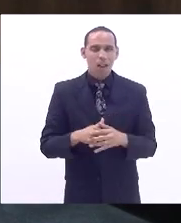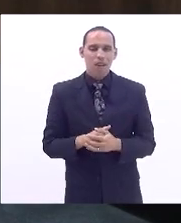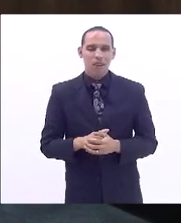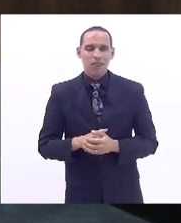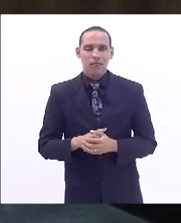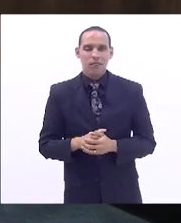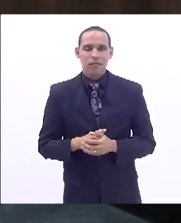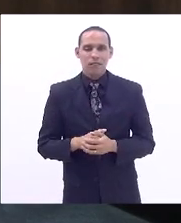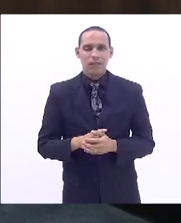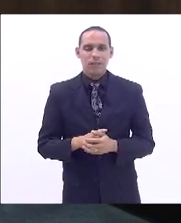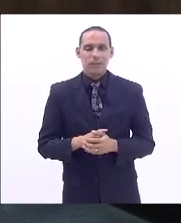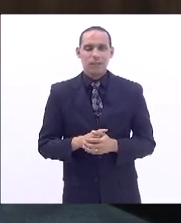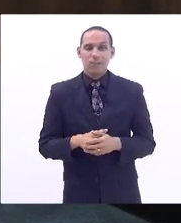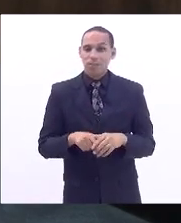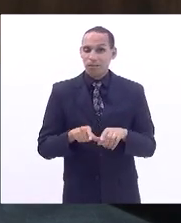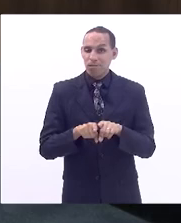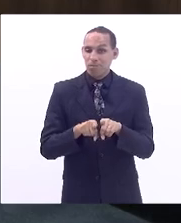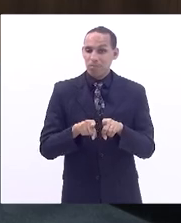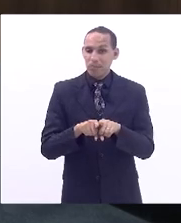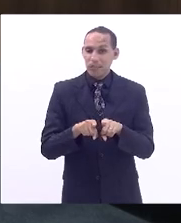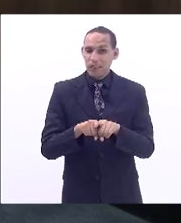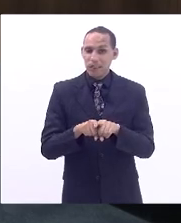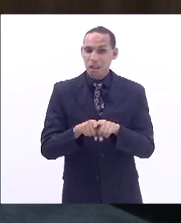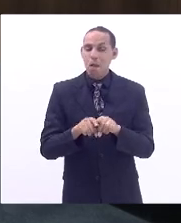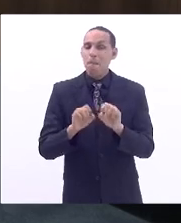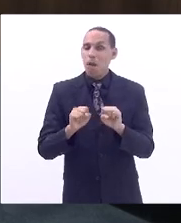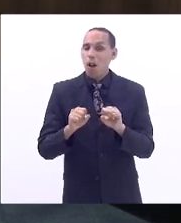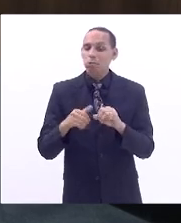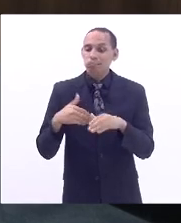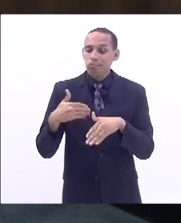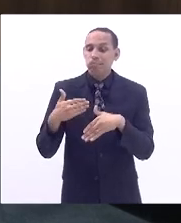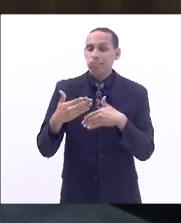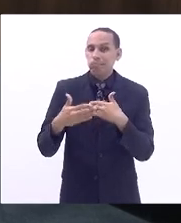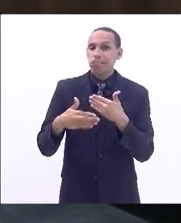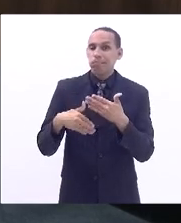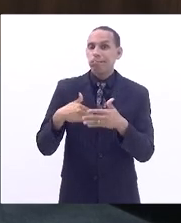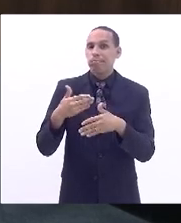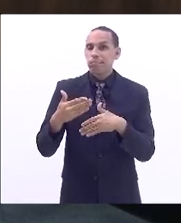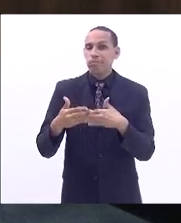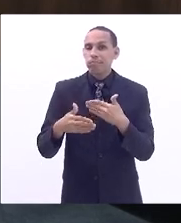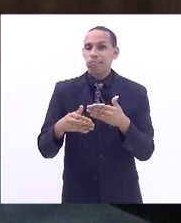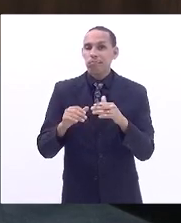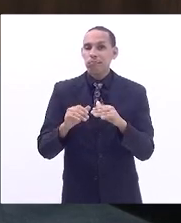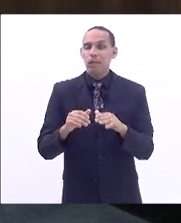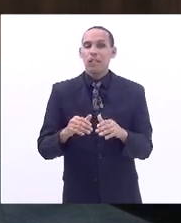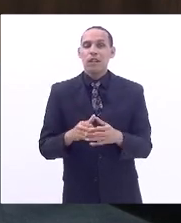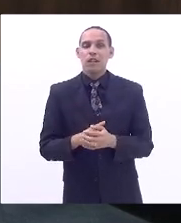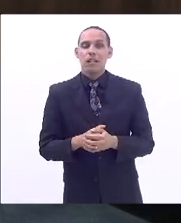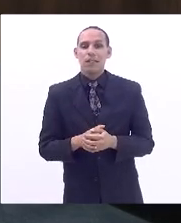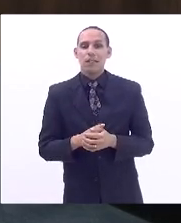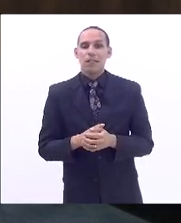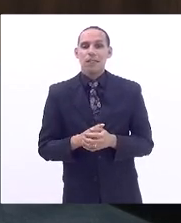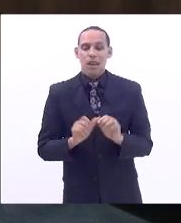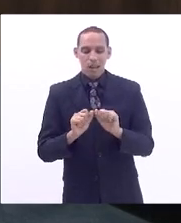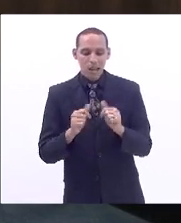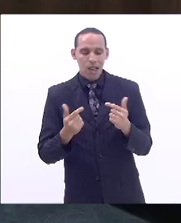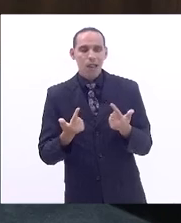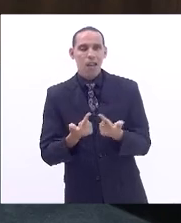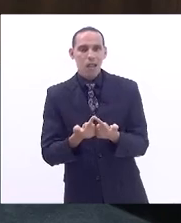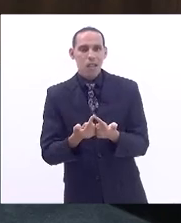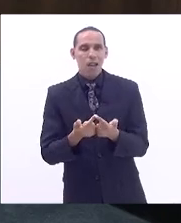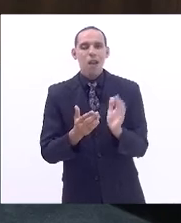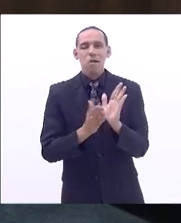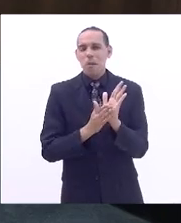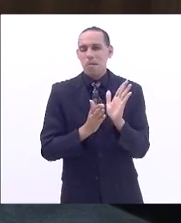e que inclusive poderá sair de uma assembleia proposta é